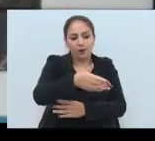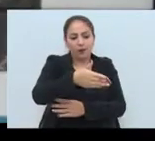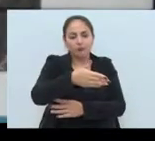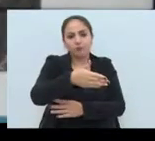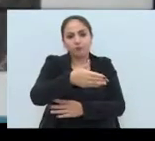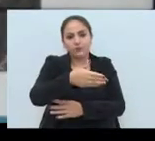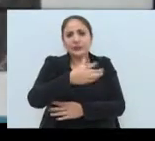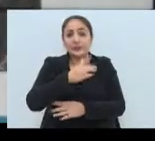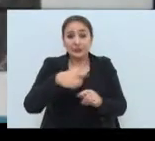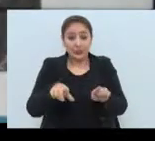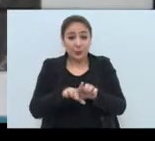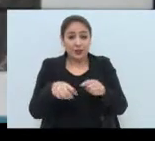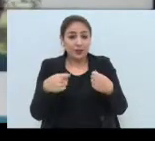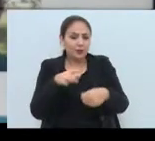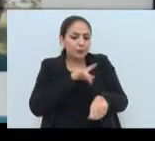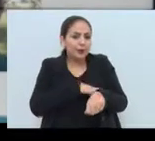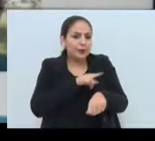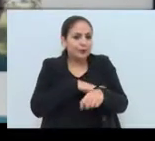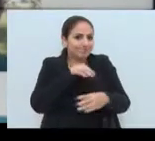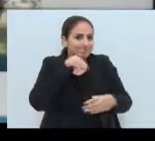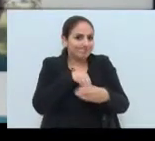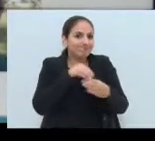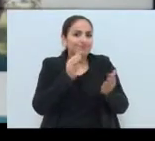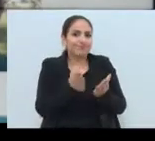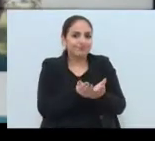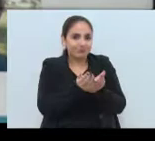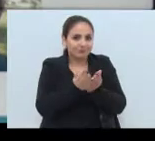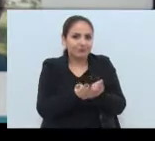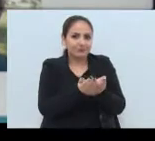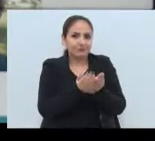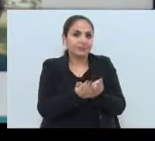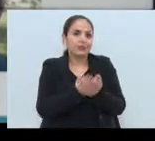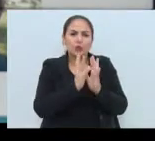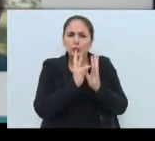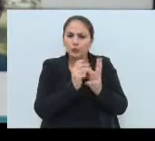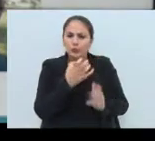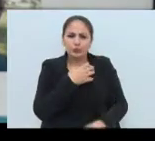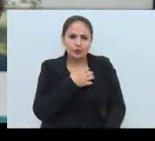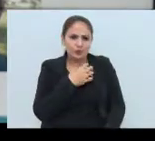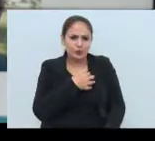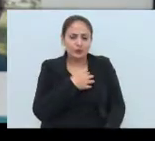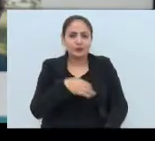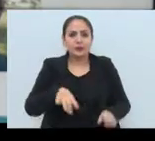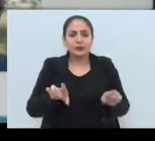feito, inclusive, necessidades fisiológicas dentro da caravela, né, de tudo que é ordem,